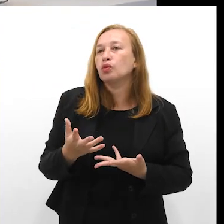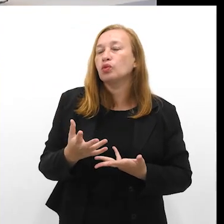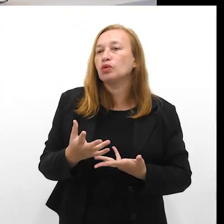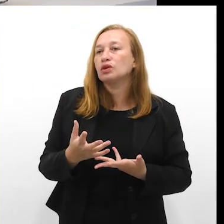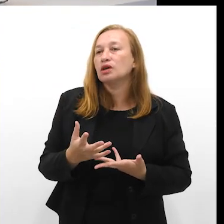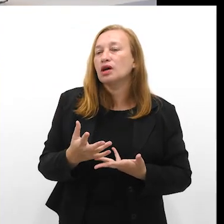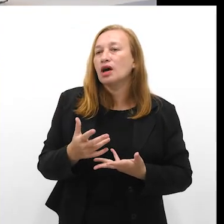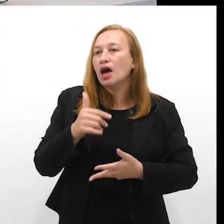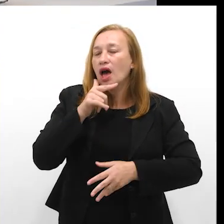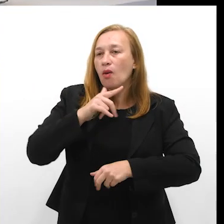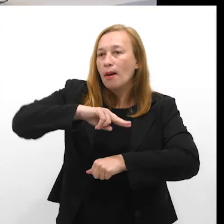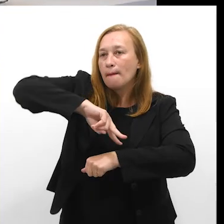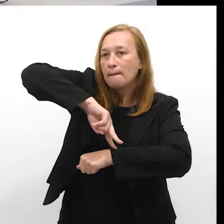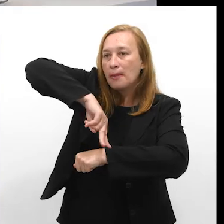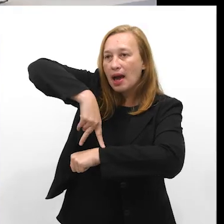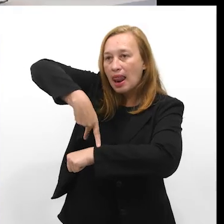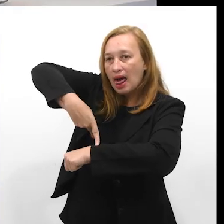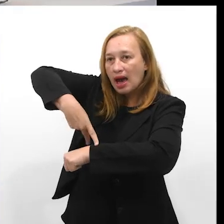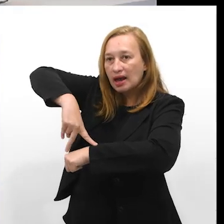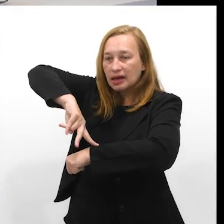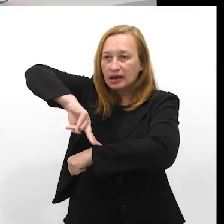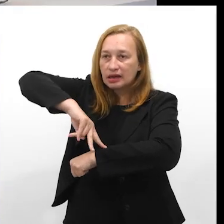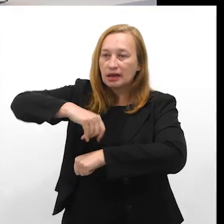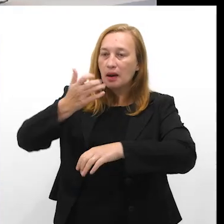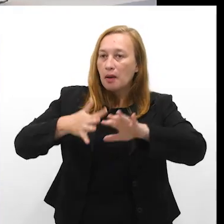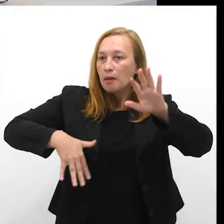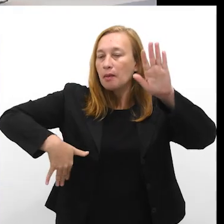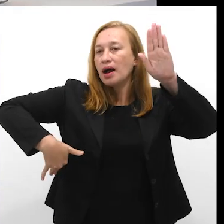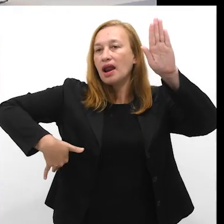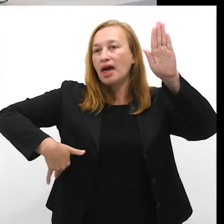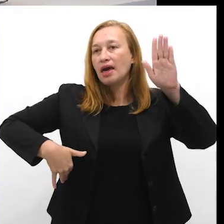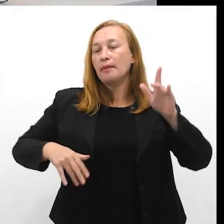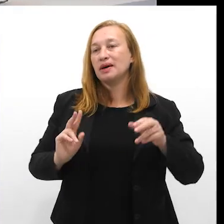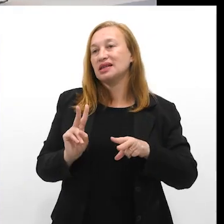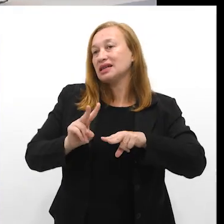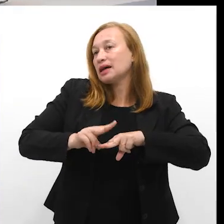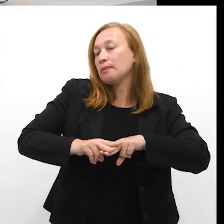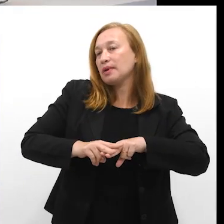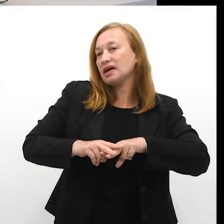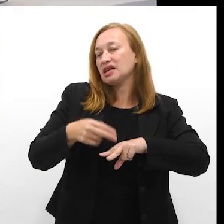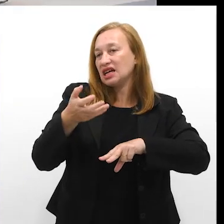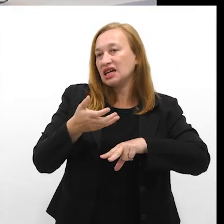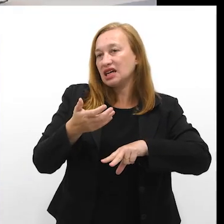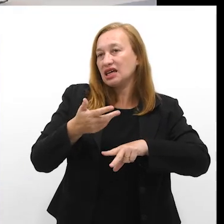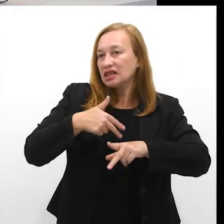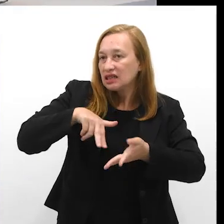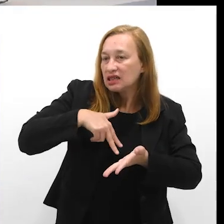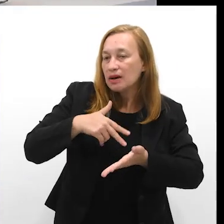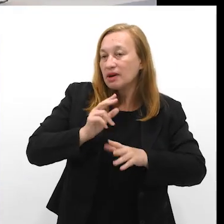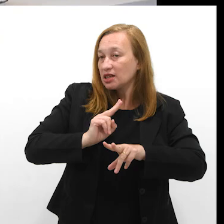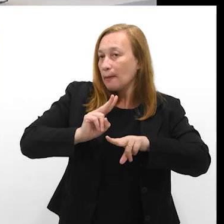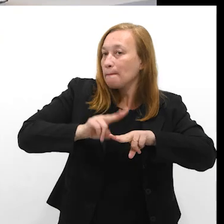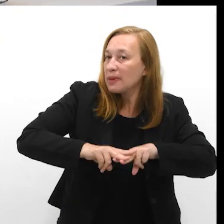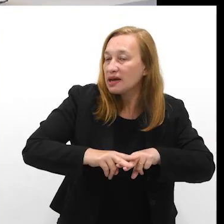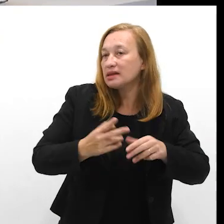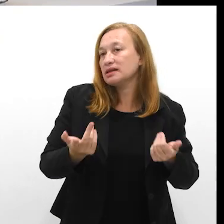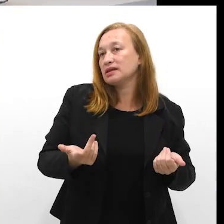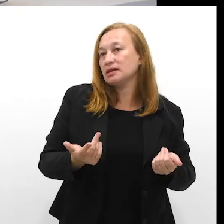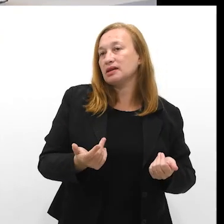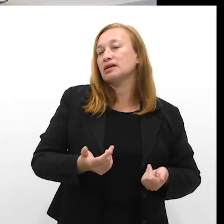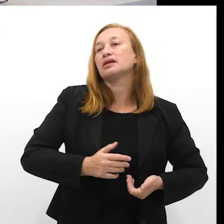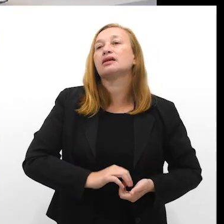culpa, né? Ela traz... É uma bailarina, né? Que ela gostaria de dançar, porém ela está presa nesse passado,